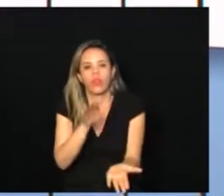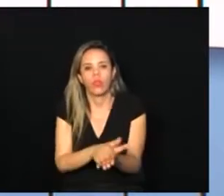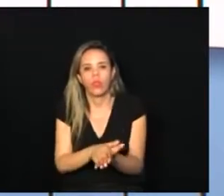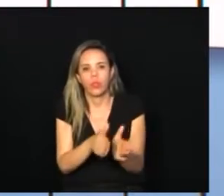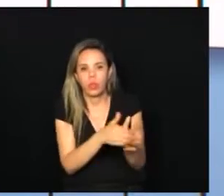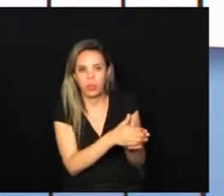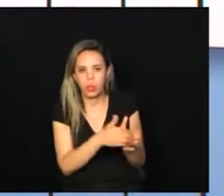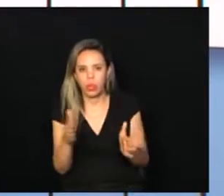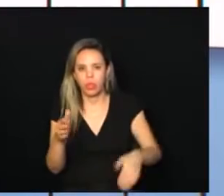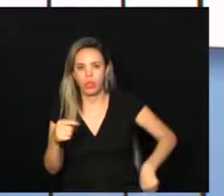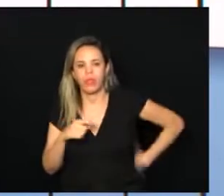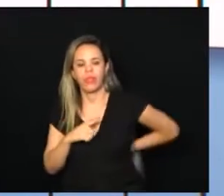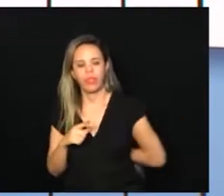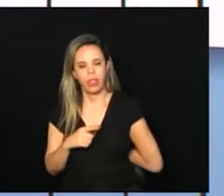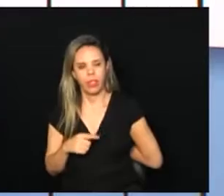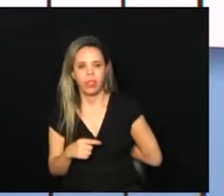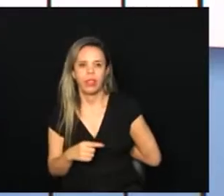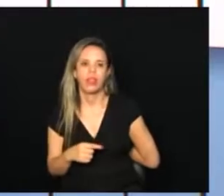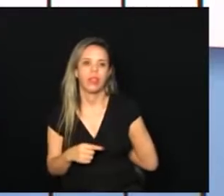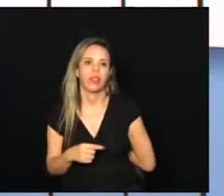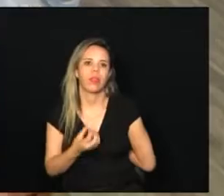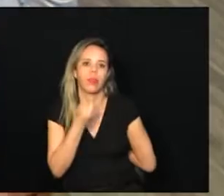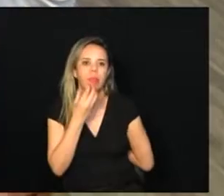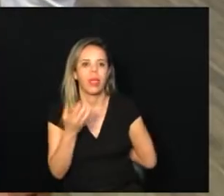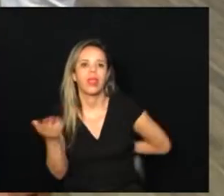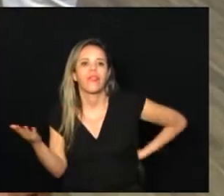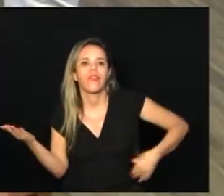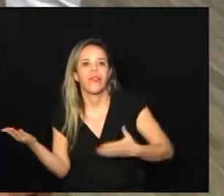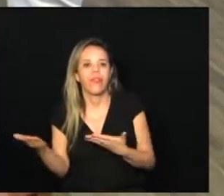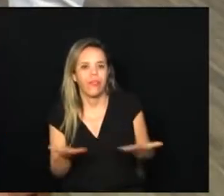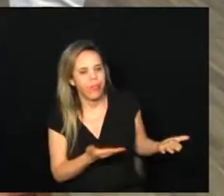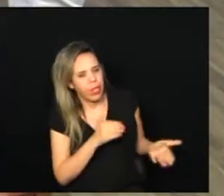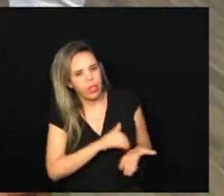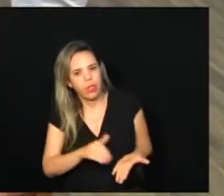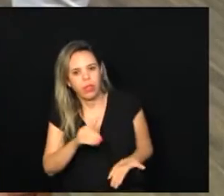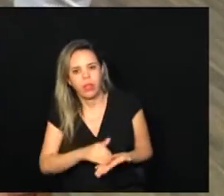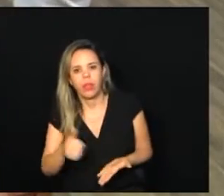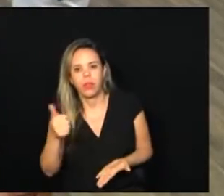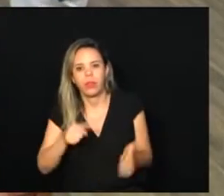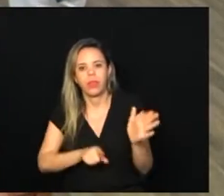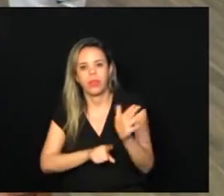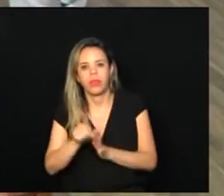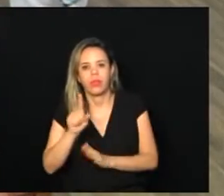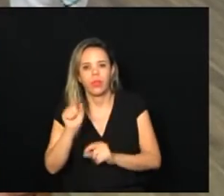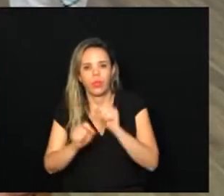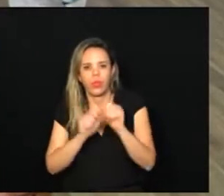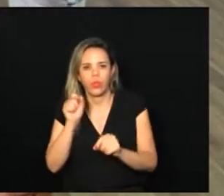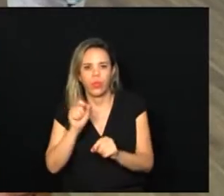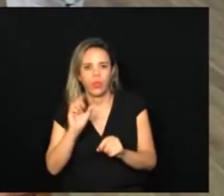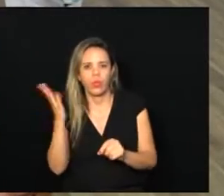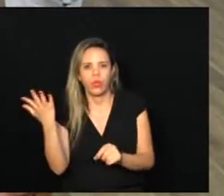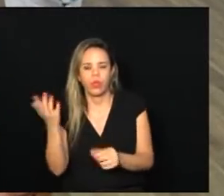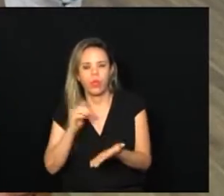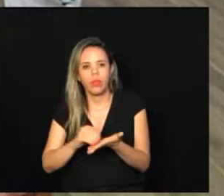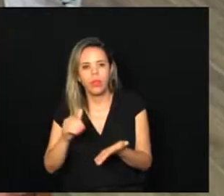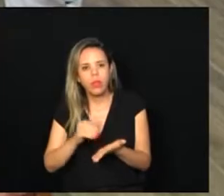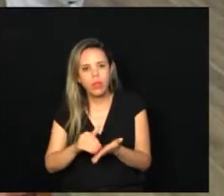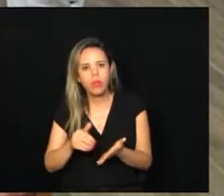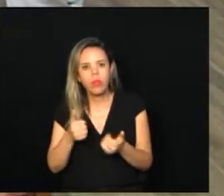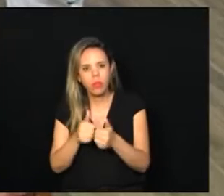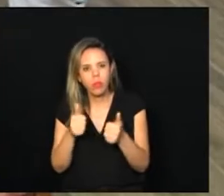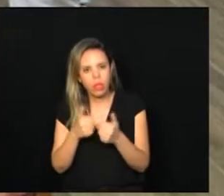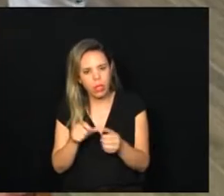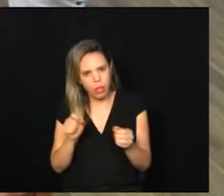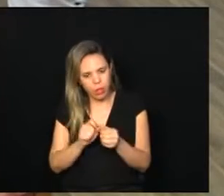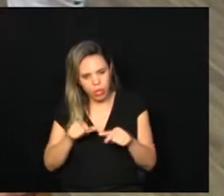nesse período devem agir. Secretário, seja bem-vindo. A primeira pergunta é: o que levou então a Secretaria de